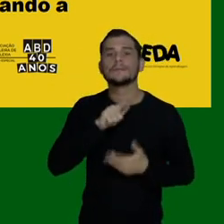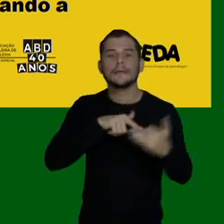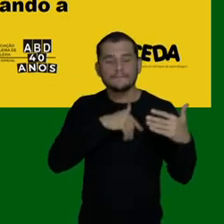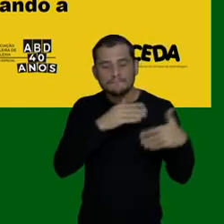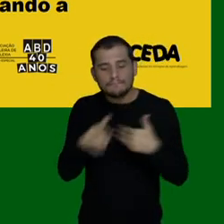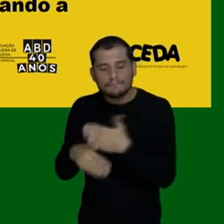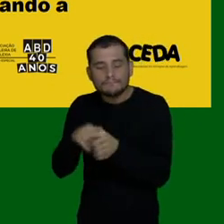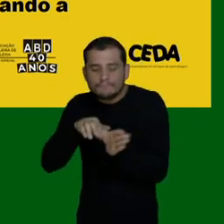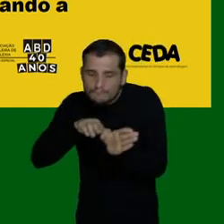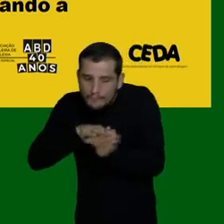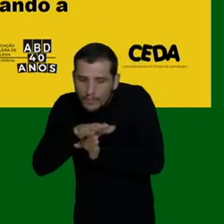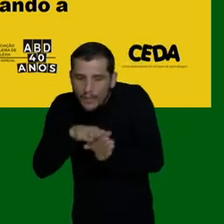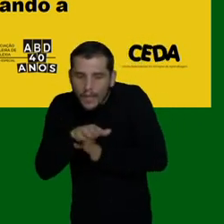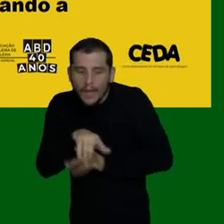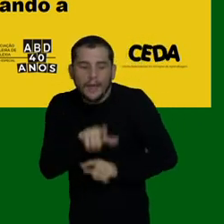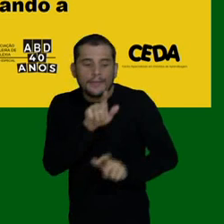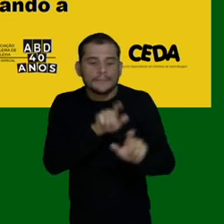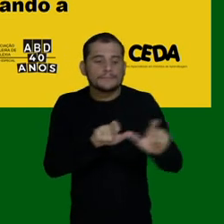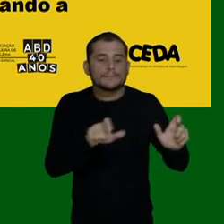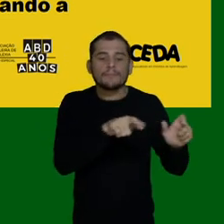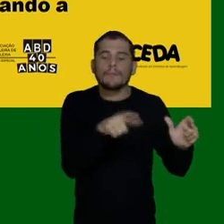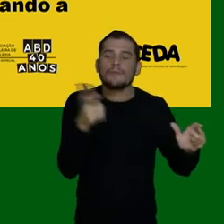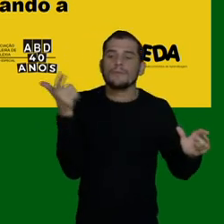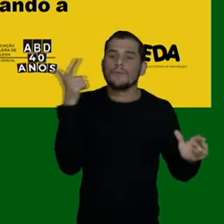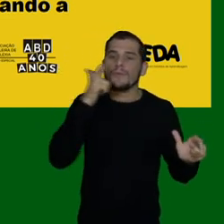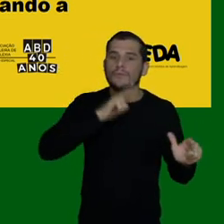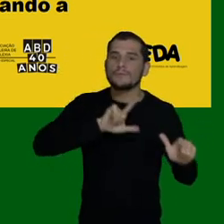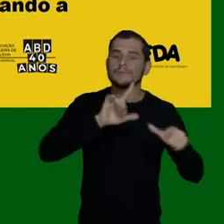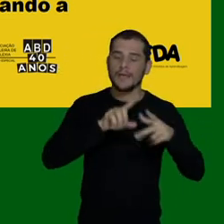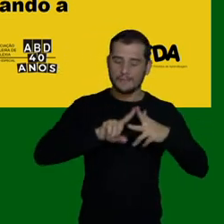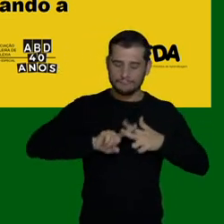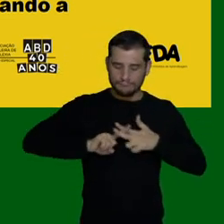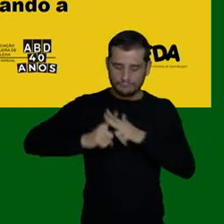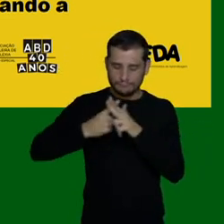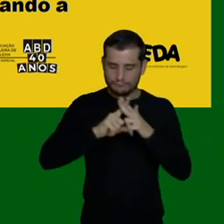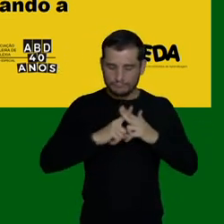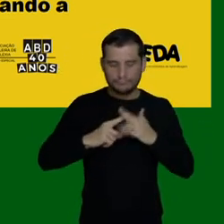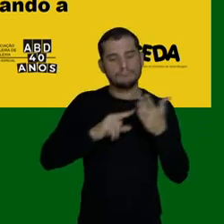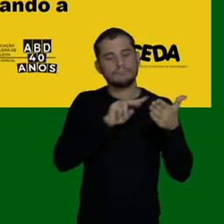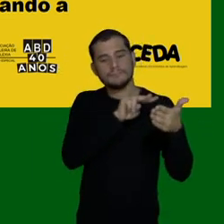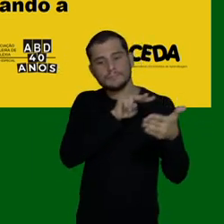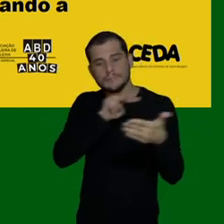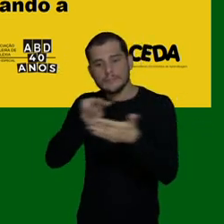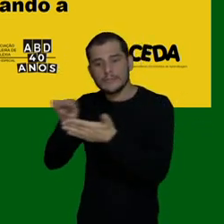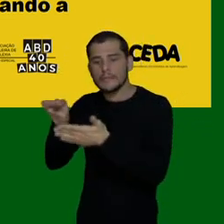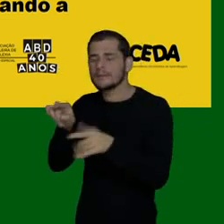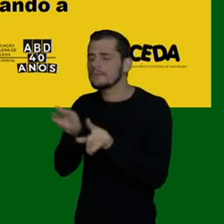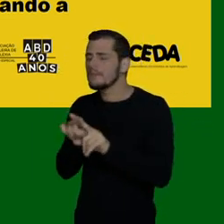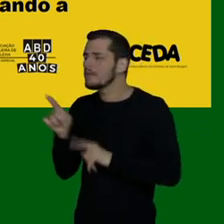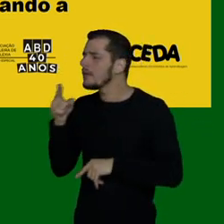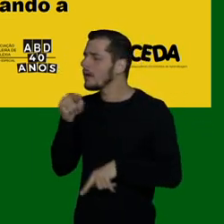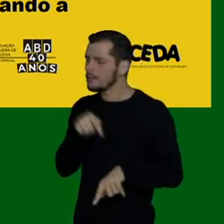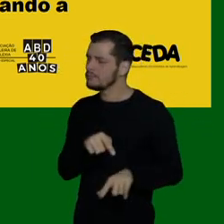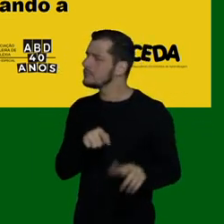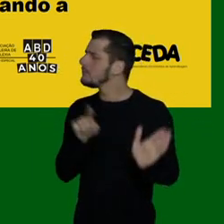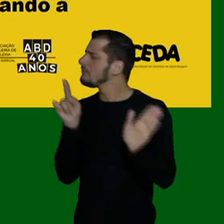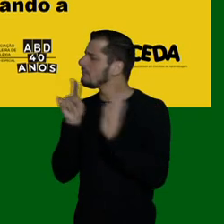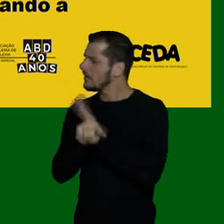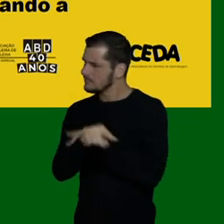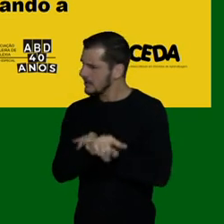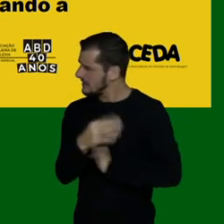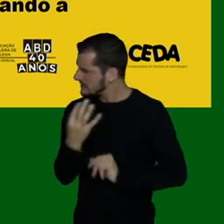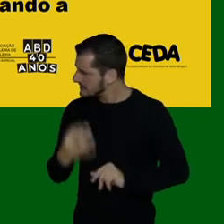anos ele já consegue ler autoc corrigir reler né questionar ti isso tá certo é isso mesmo né